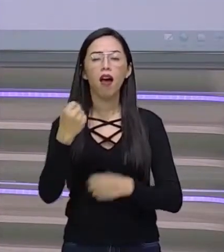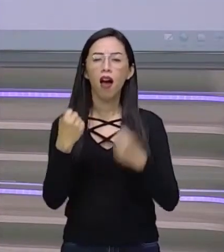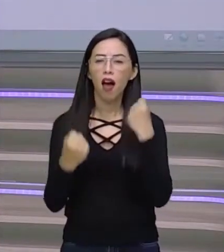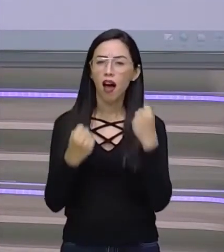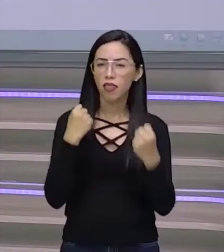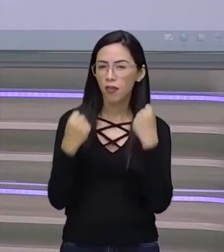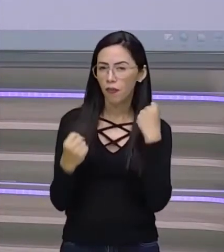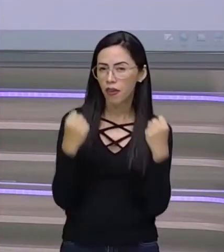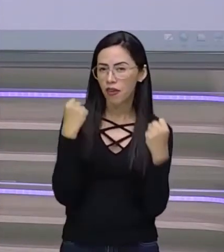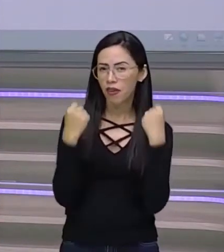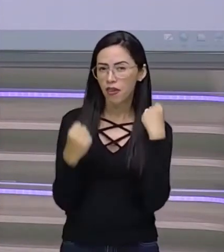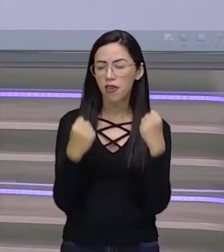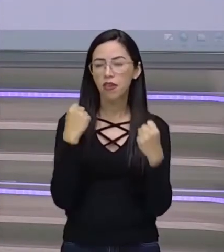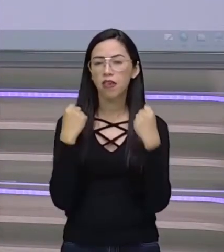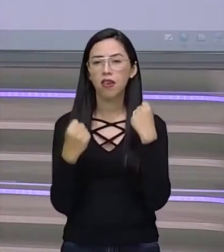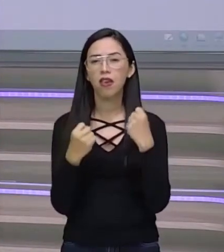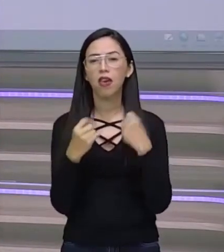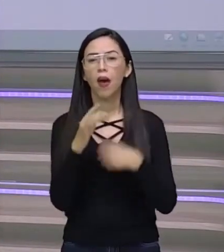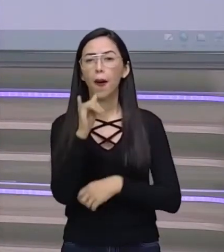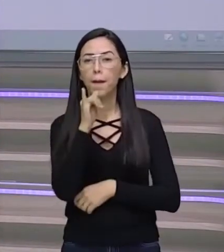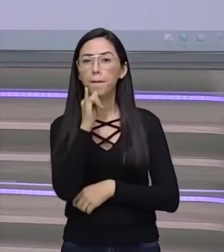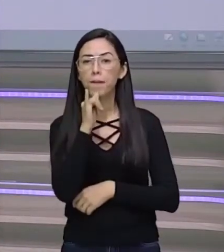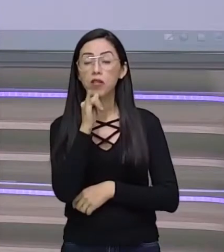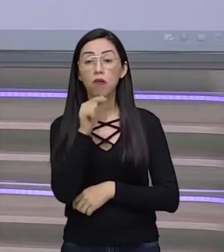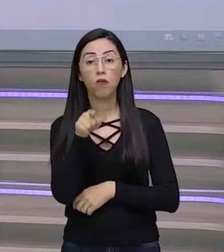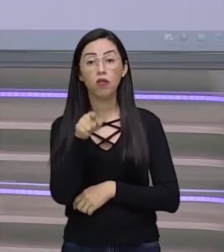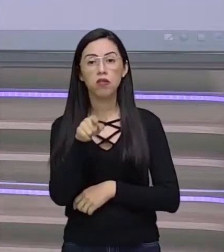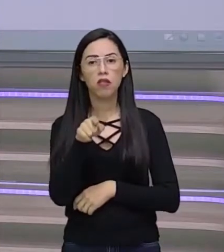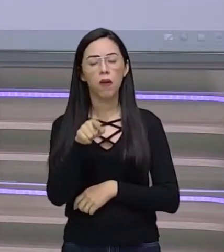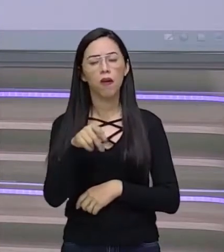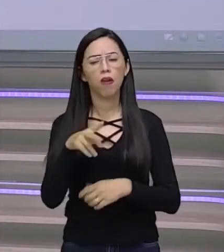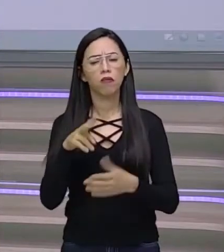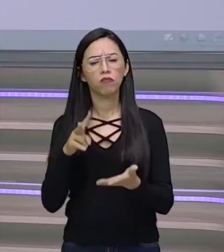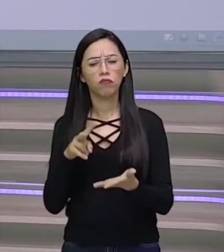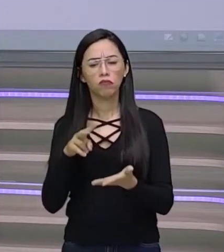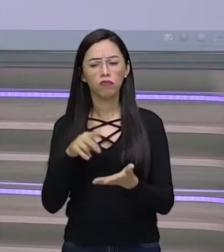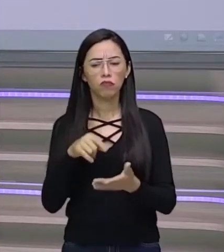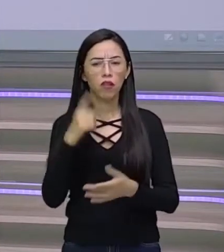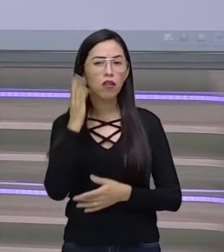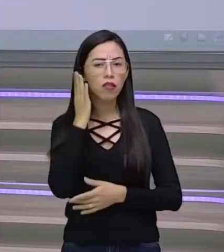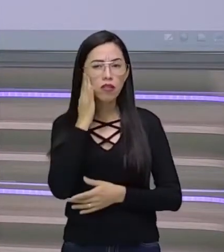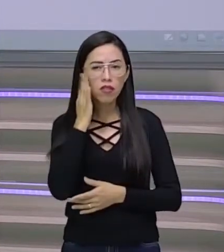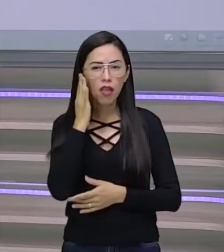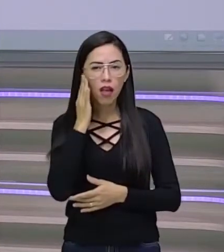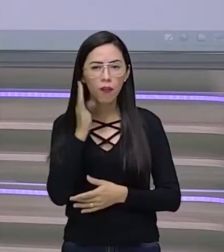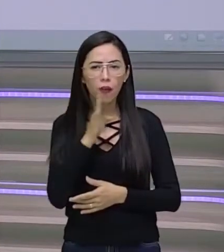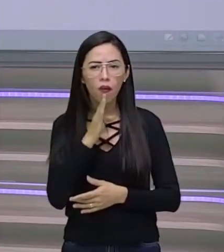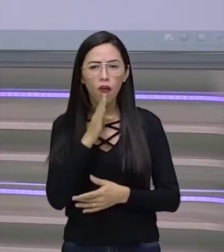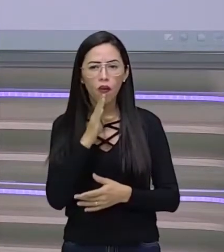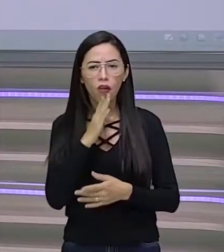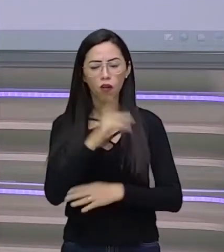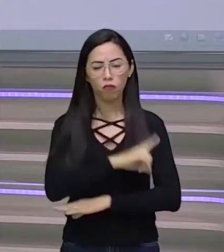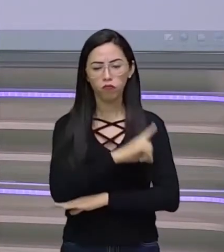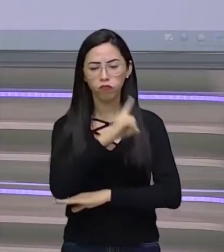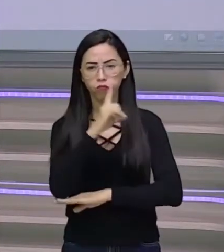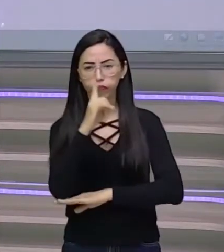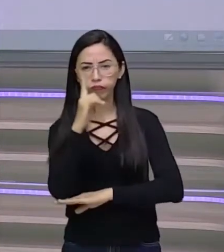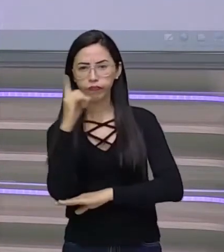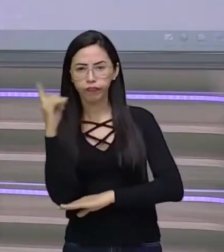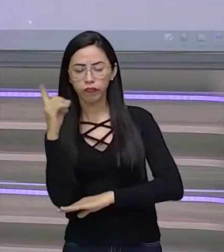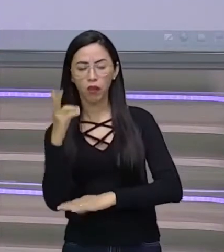vai para medir a sua massa, você utiliza o grama.